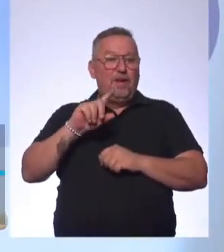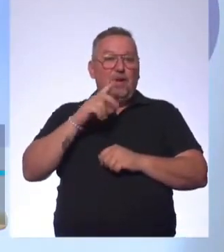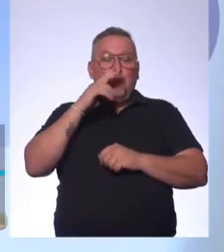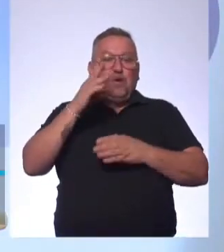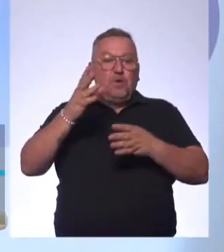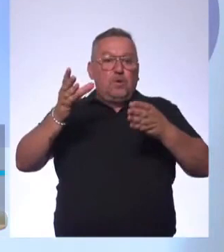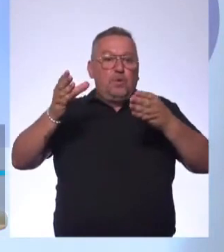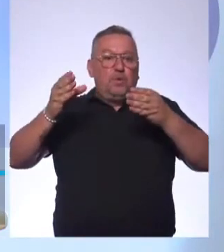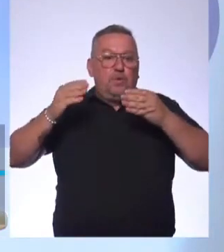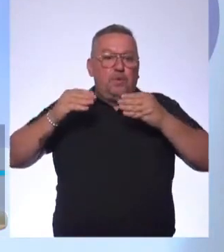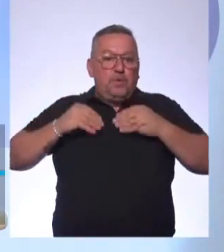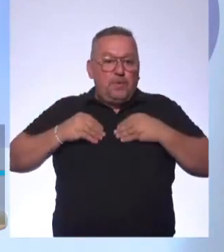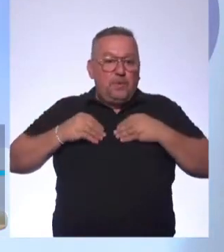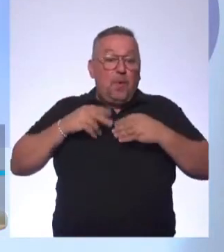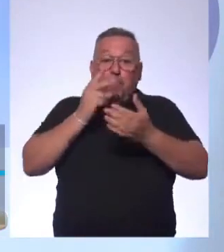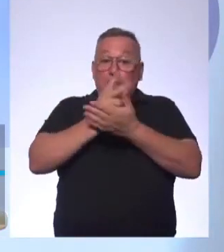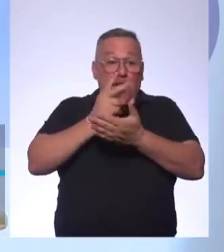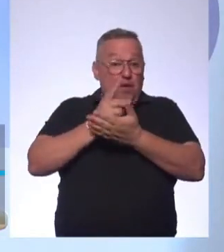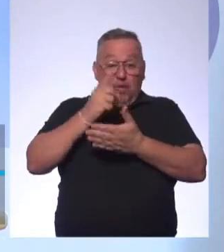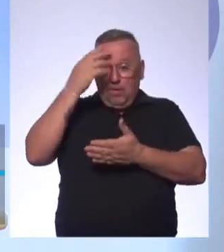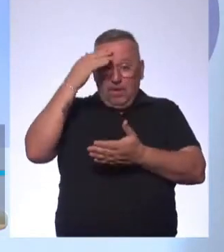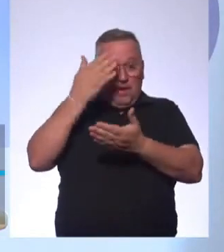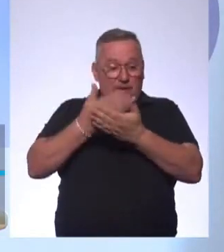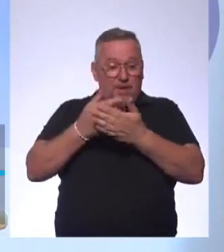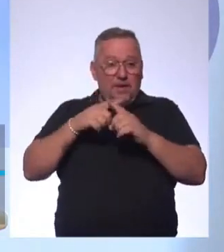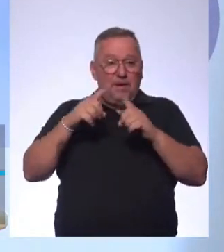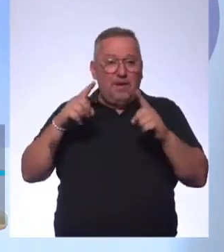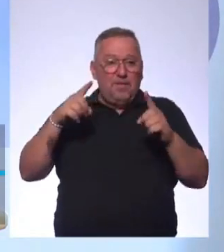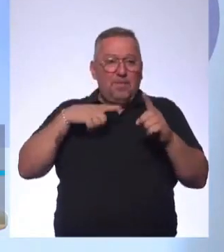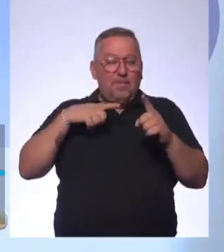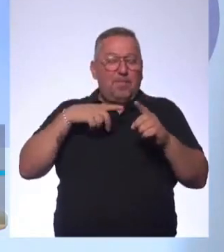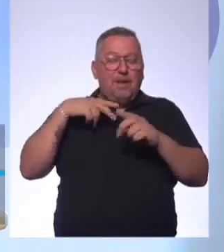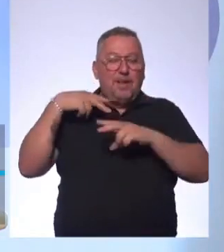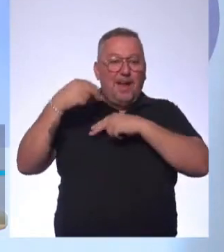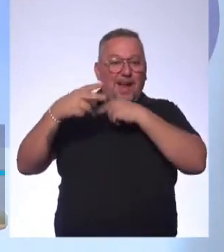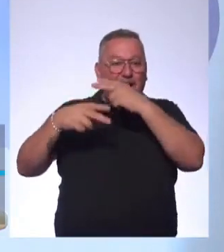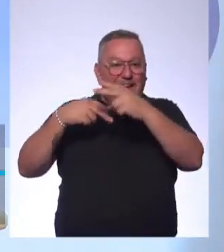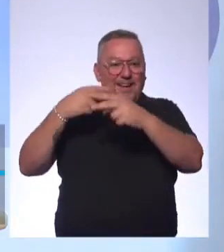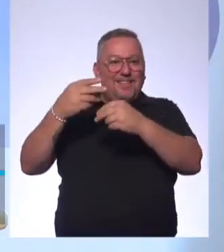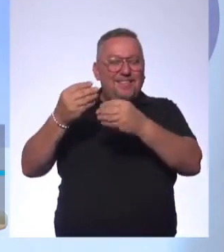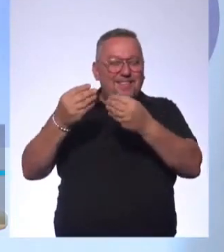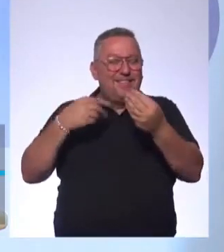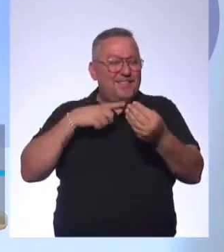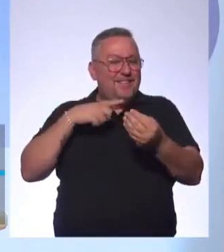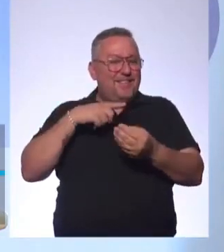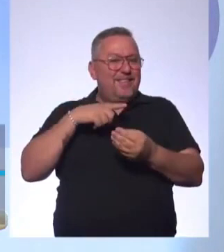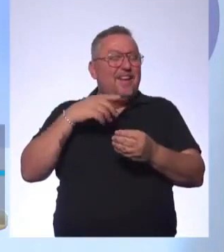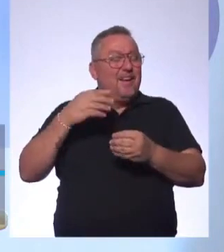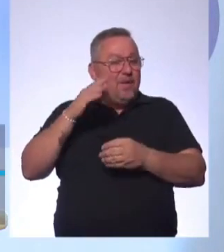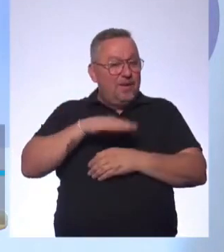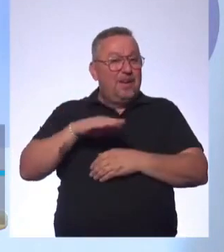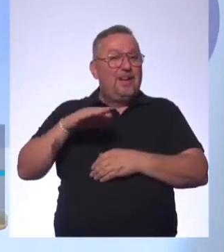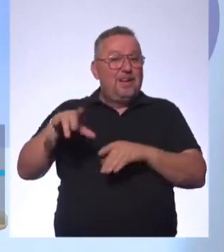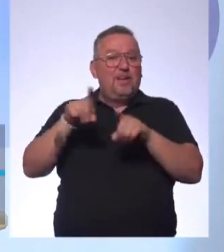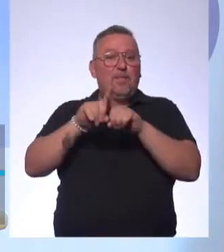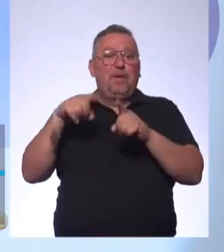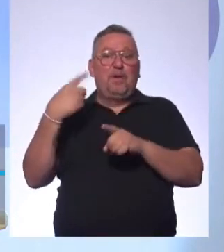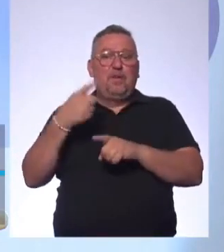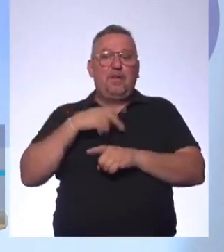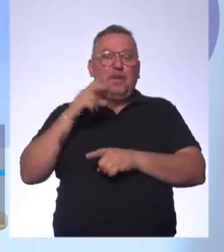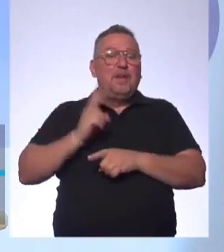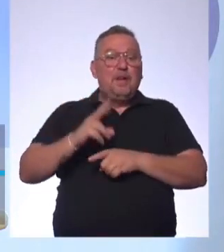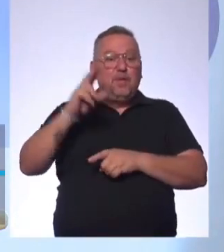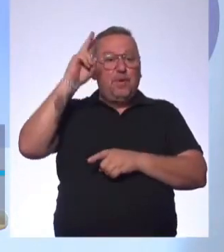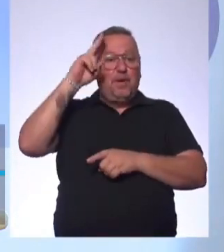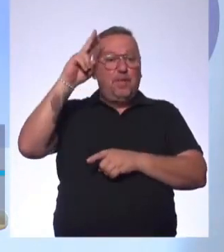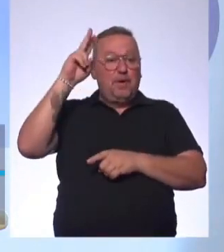incorporando isso mesmo não acreditando. Porque justamente é uma herança que a gente acaba, né, tendo. Muitas vezes durante a infância, a gente é sempre